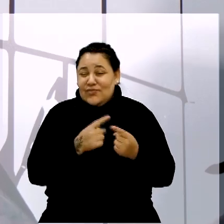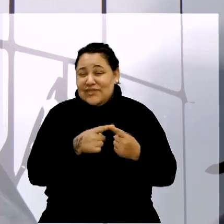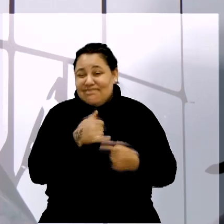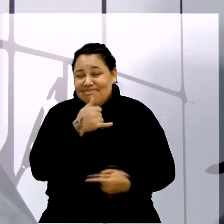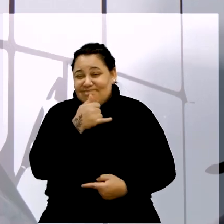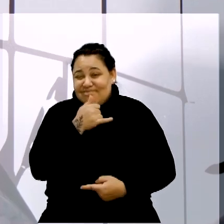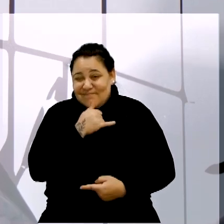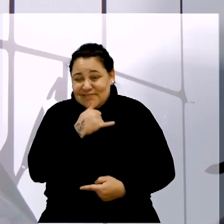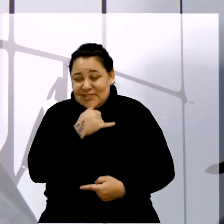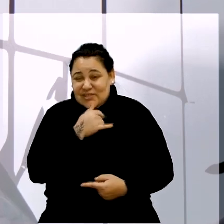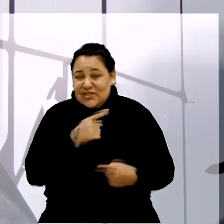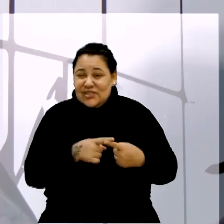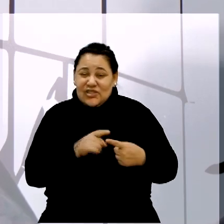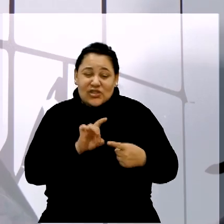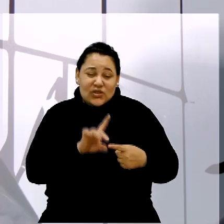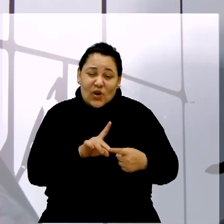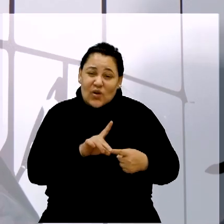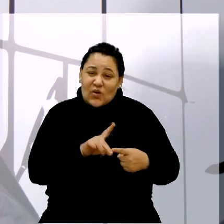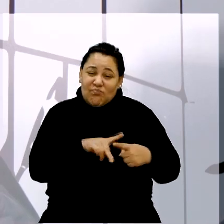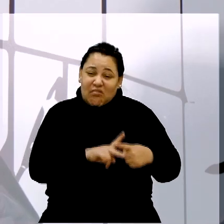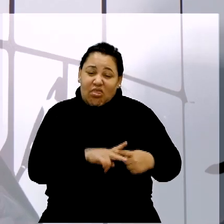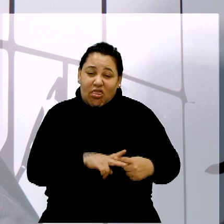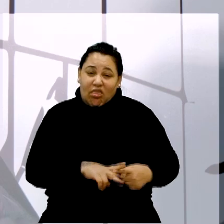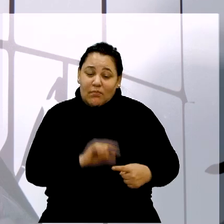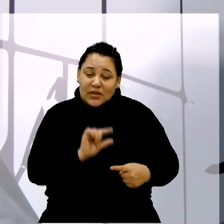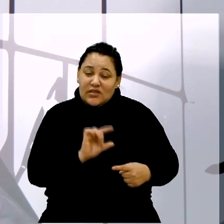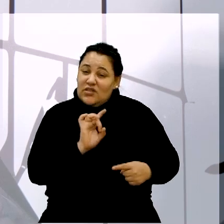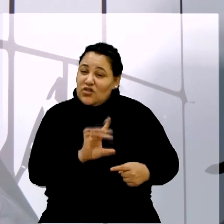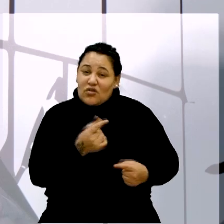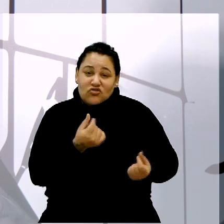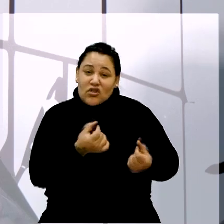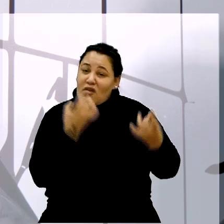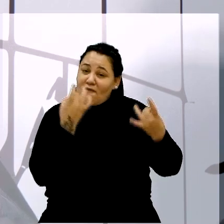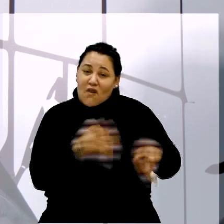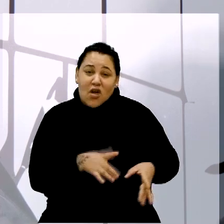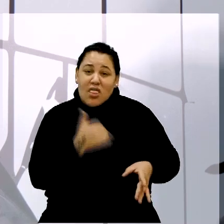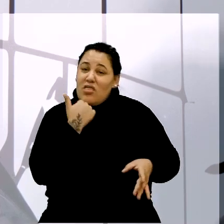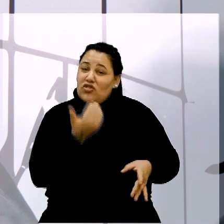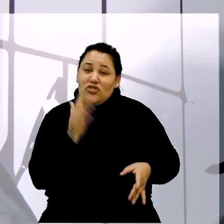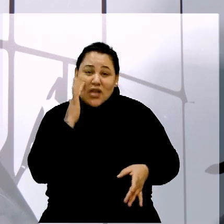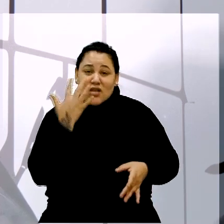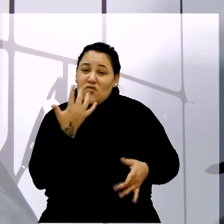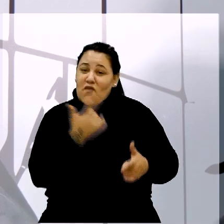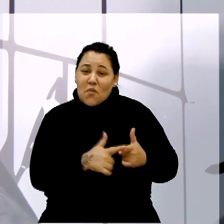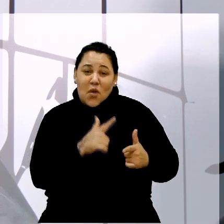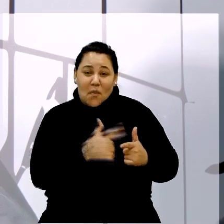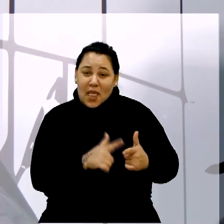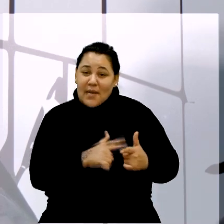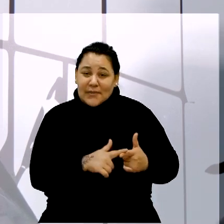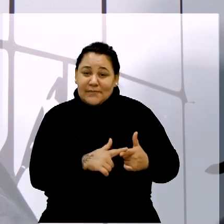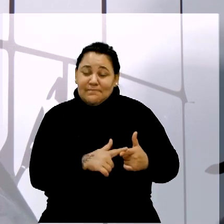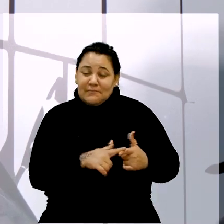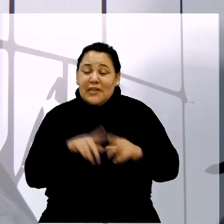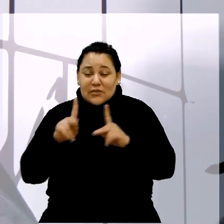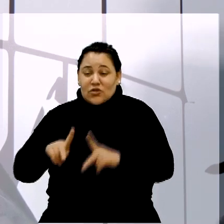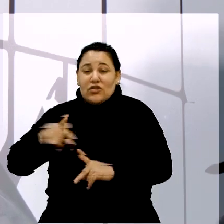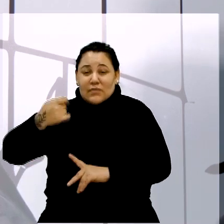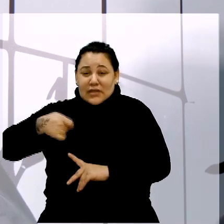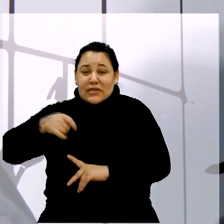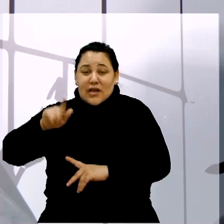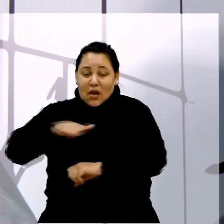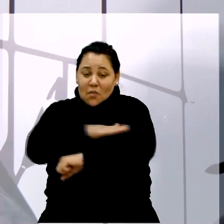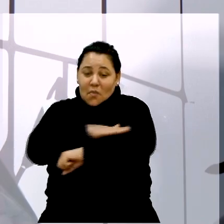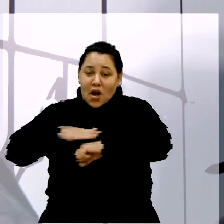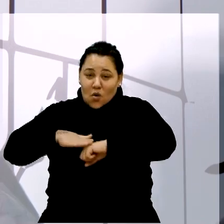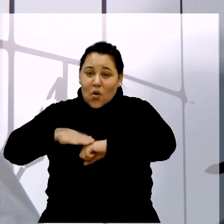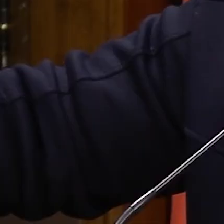aquele paliativo, ele é só jogado dinheiro fora e não consegue contemplar o que as pessoas mais precisam, que é uma boa